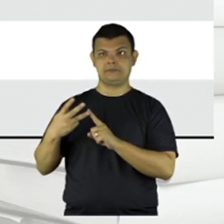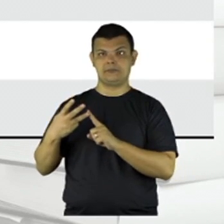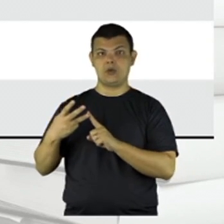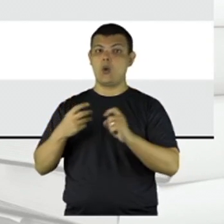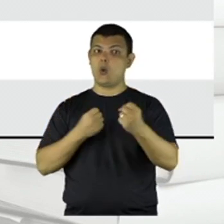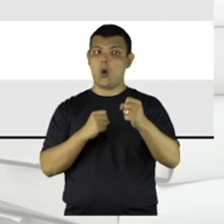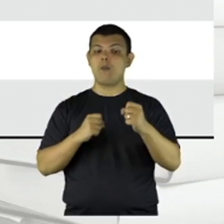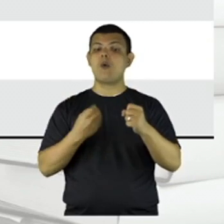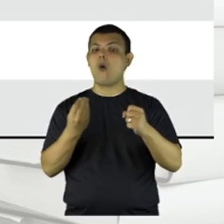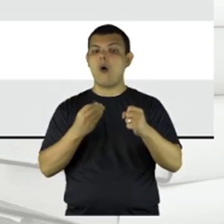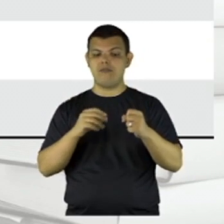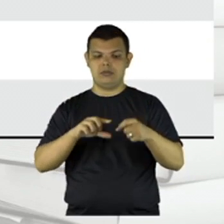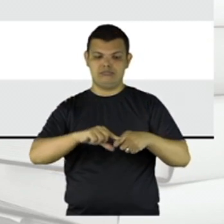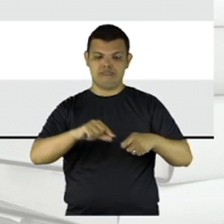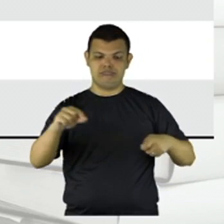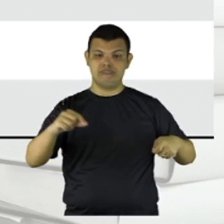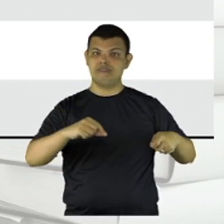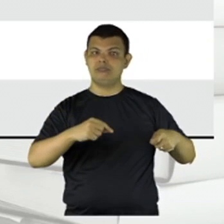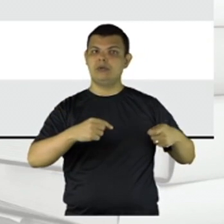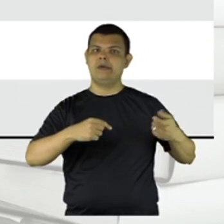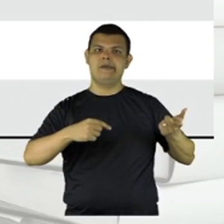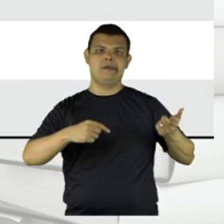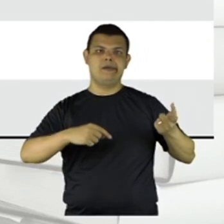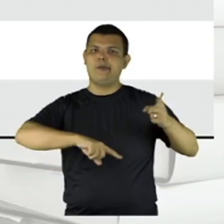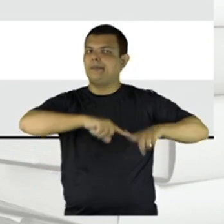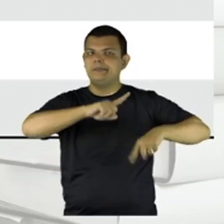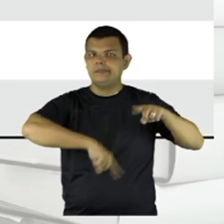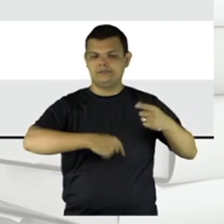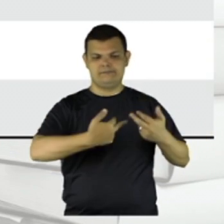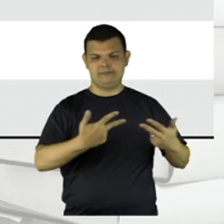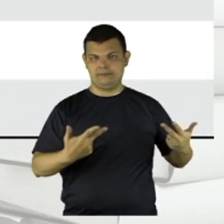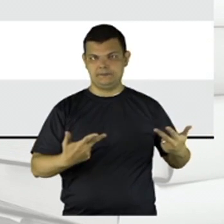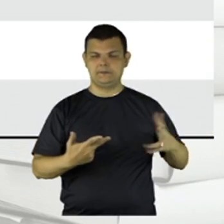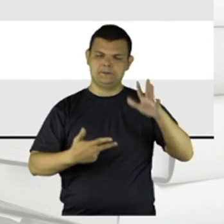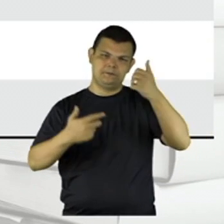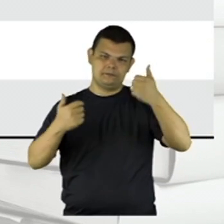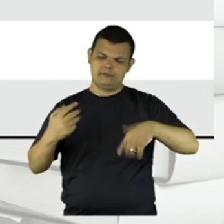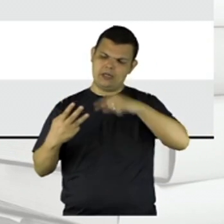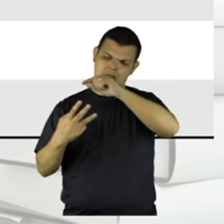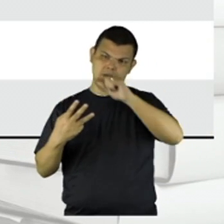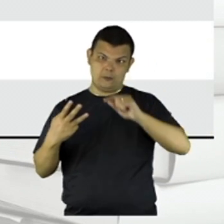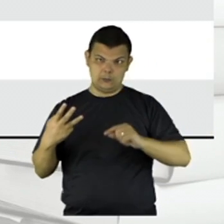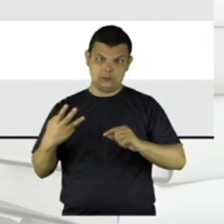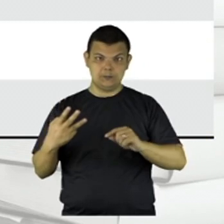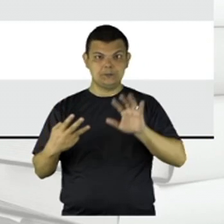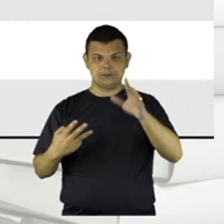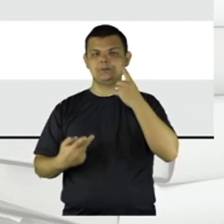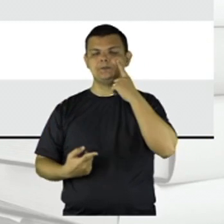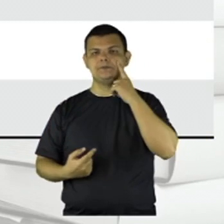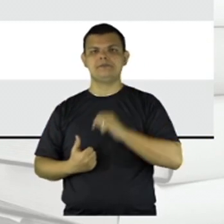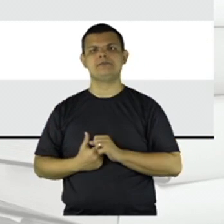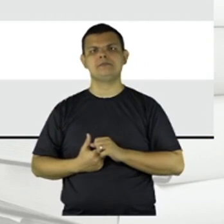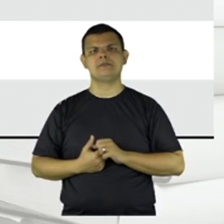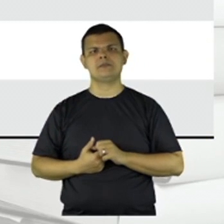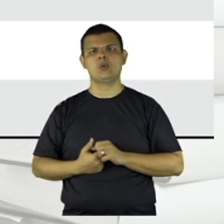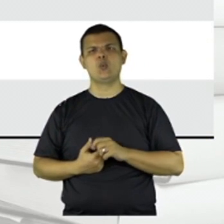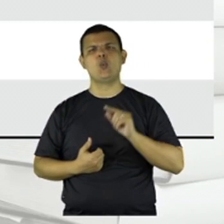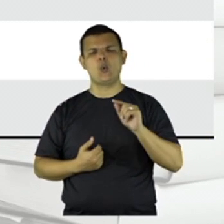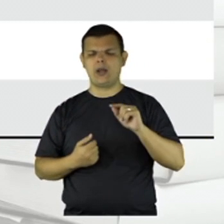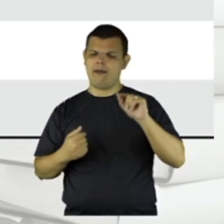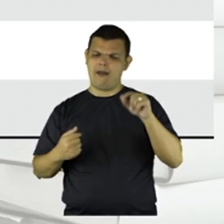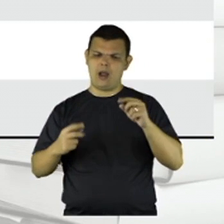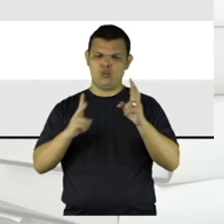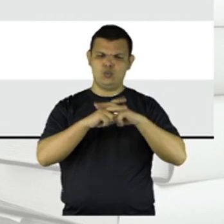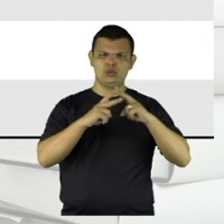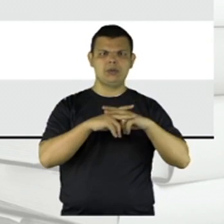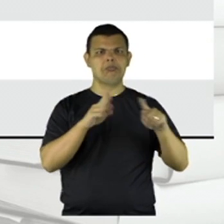golpes utilizando um implemento, tá? Vamos explicar direitinho cada uma delas. Então olha só, que são as lutas de